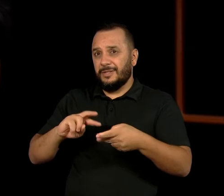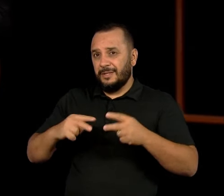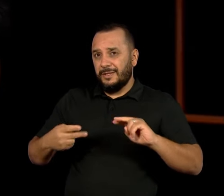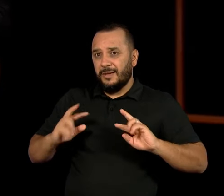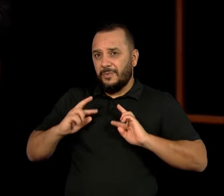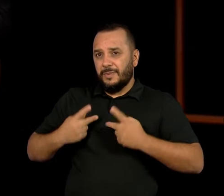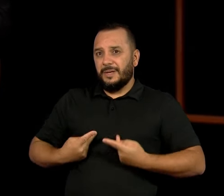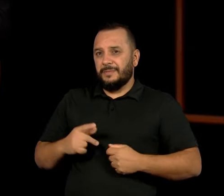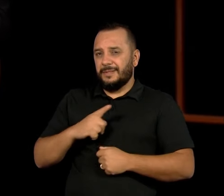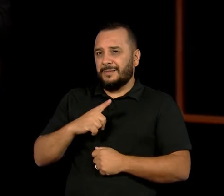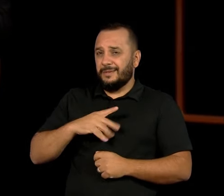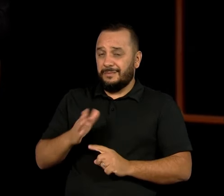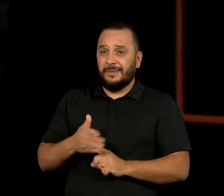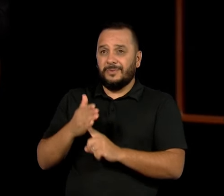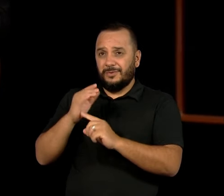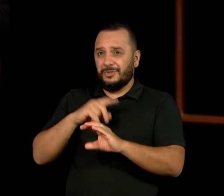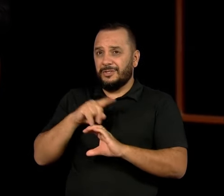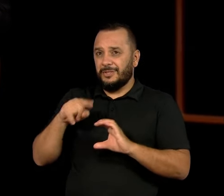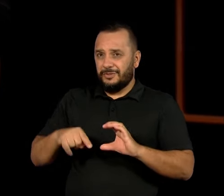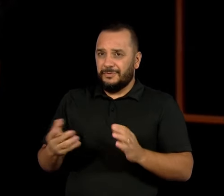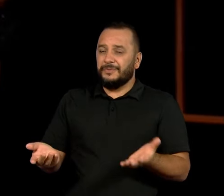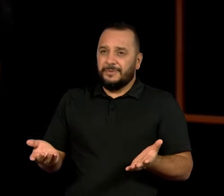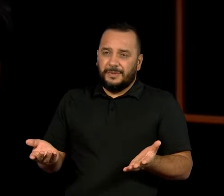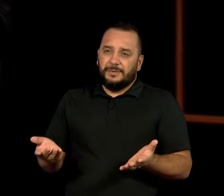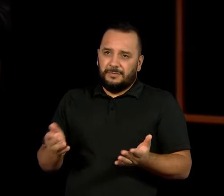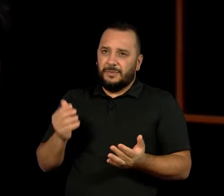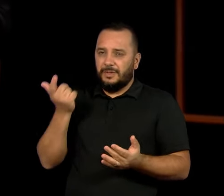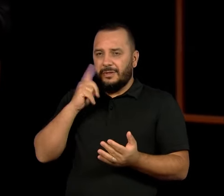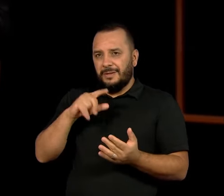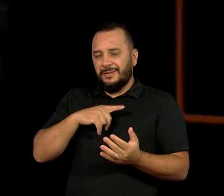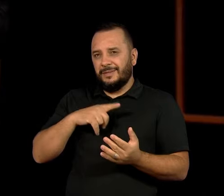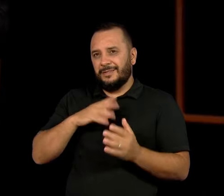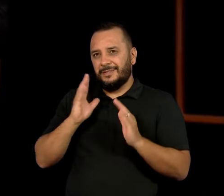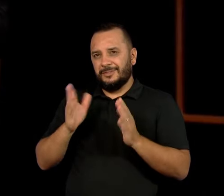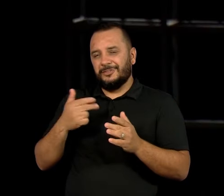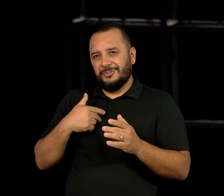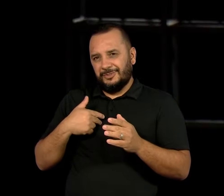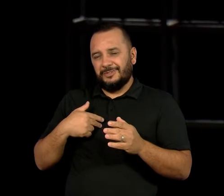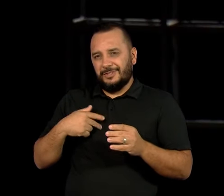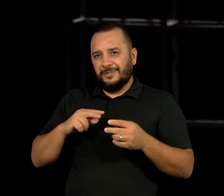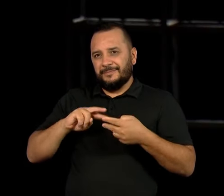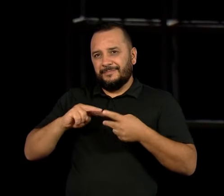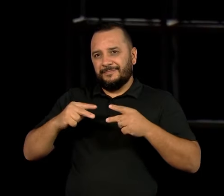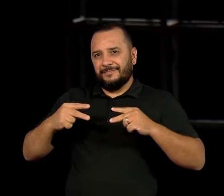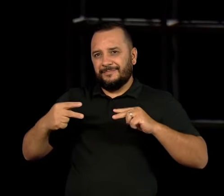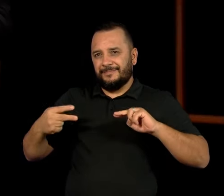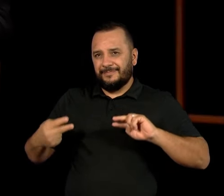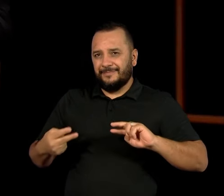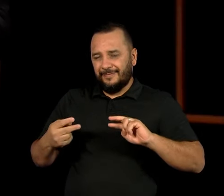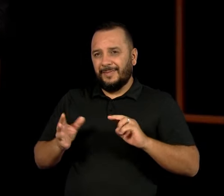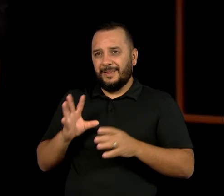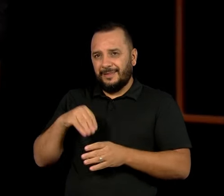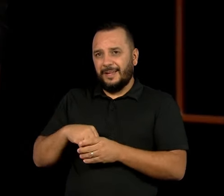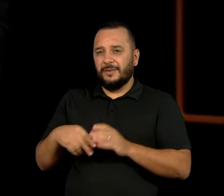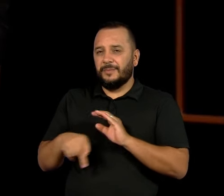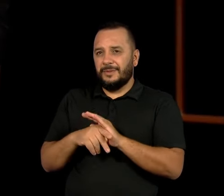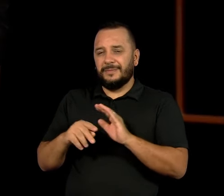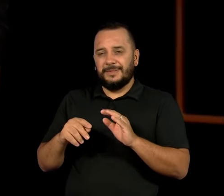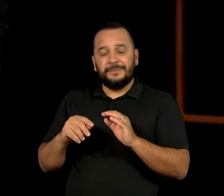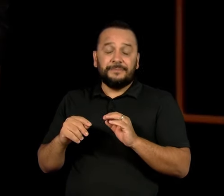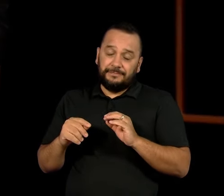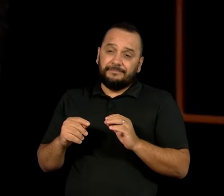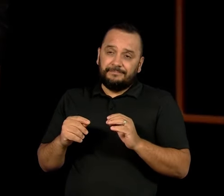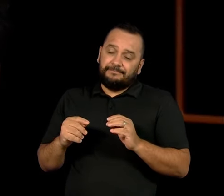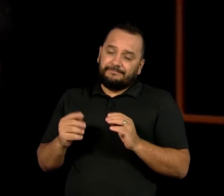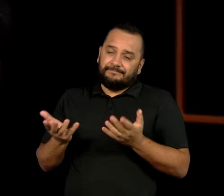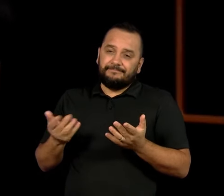já existe a tecnologia científica para inserir outros genes no DNA humano. Eu pensei, se nessa empresa estivessem fazendo esse